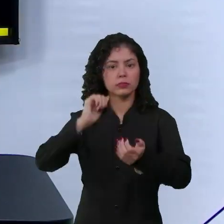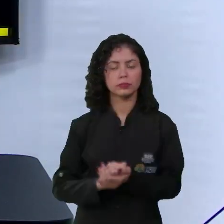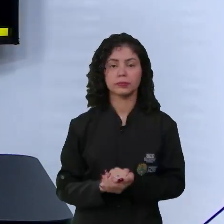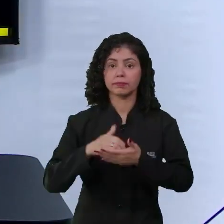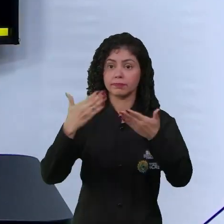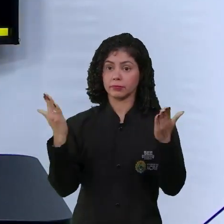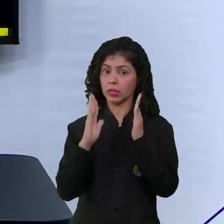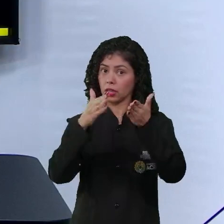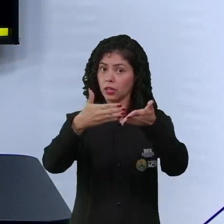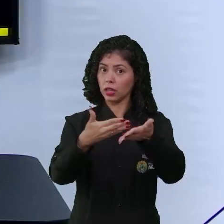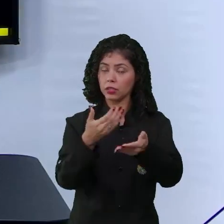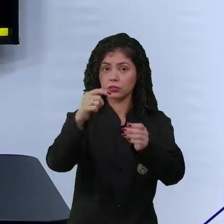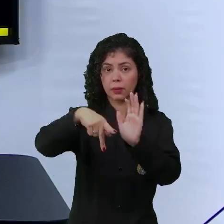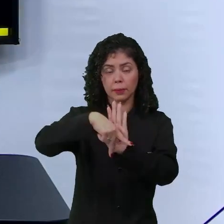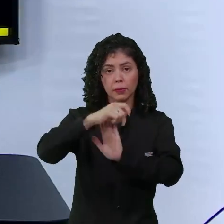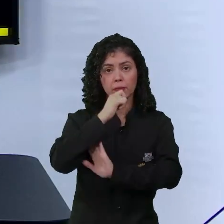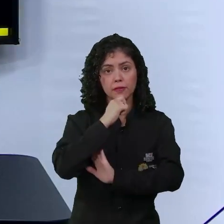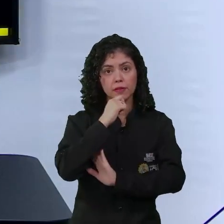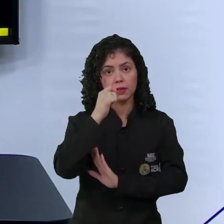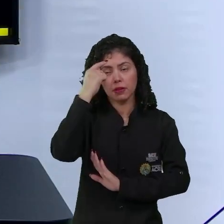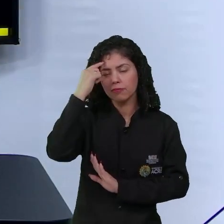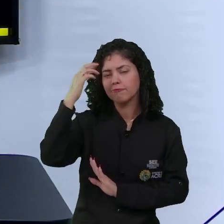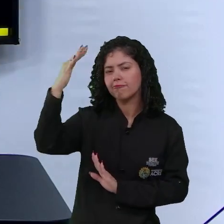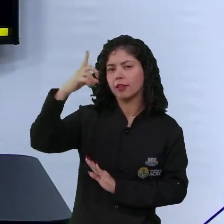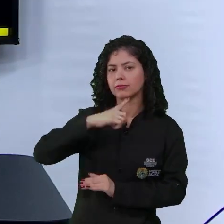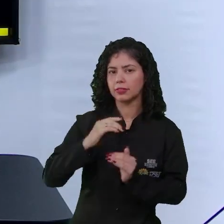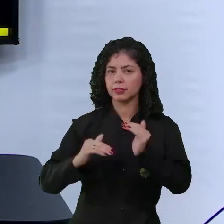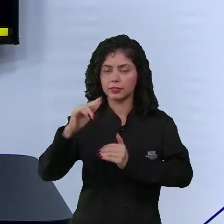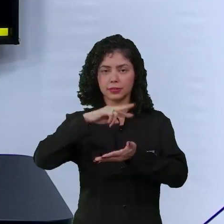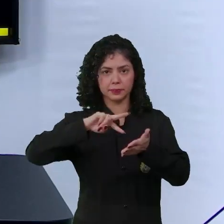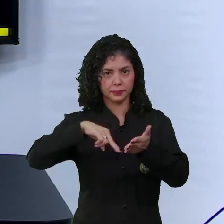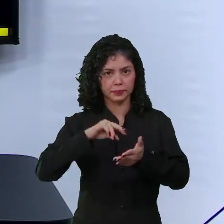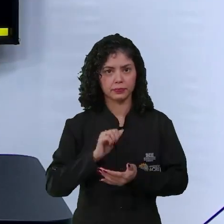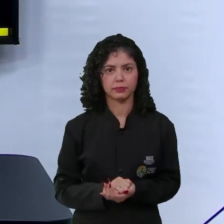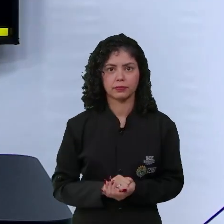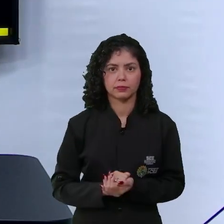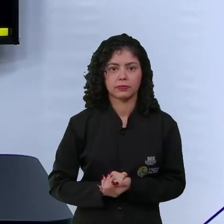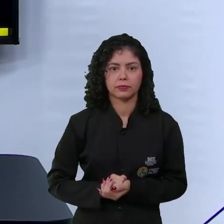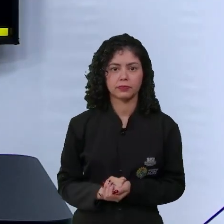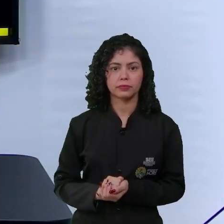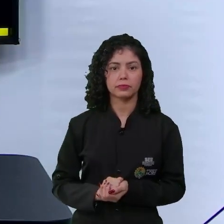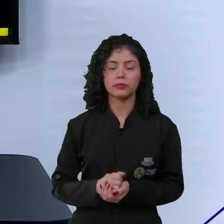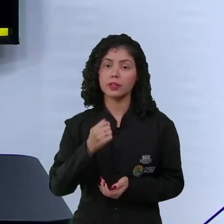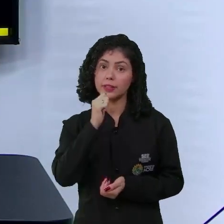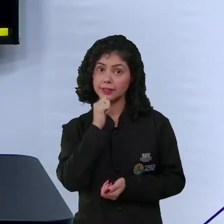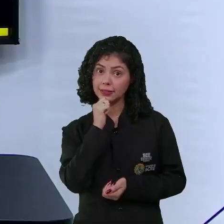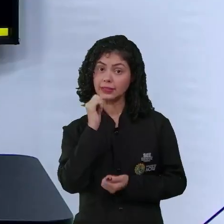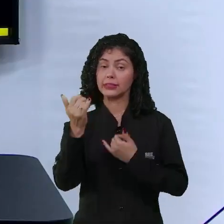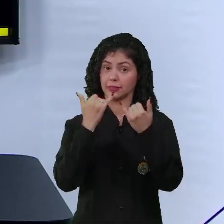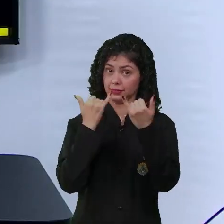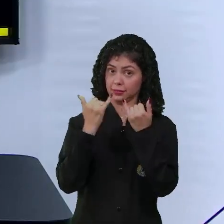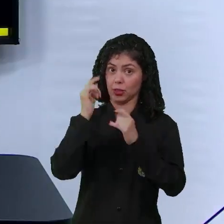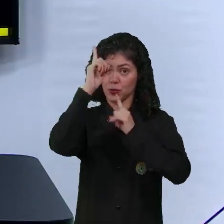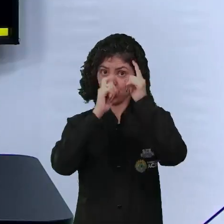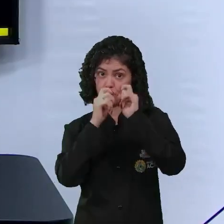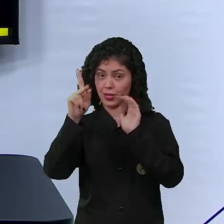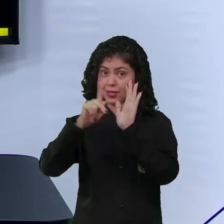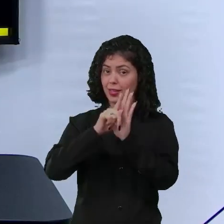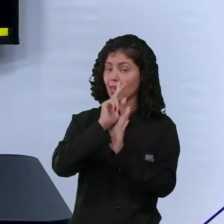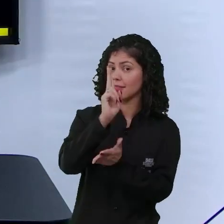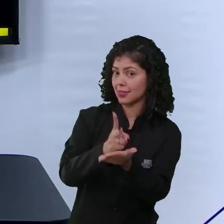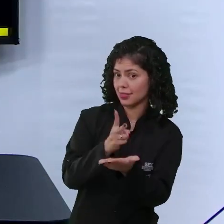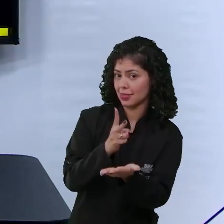É essa construção imagética que a gente tem da dança. E aí ela vai informar, vai expressar, é